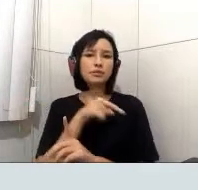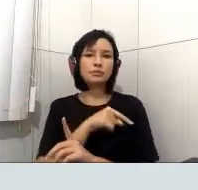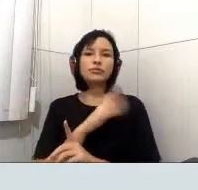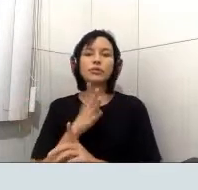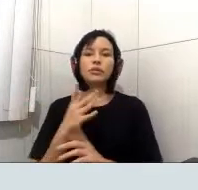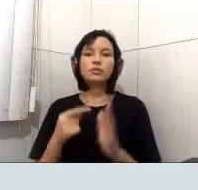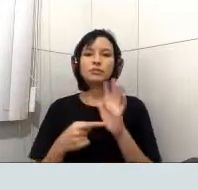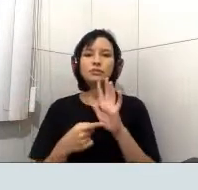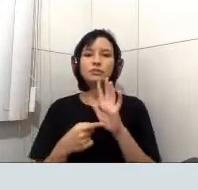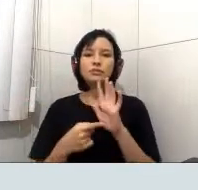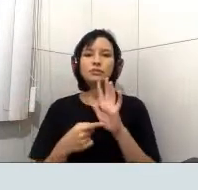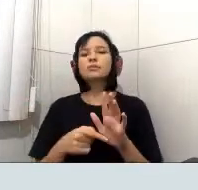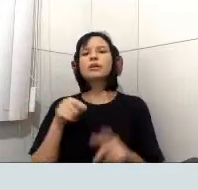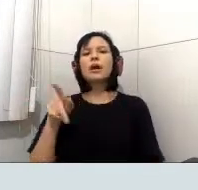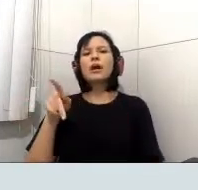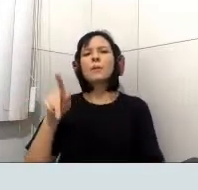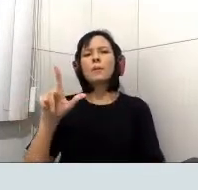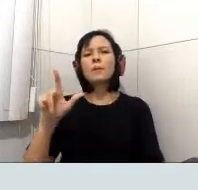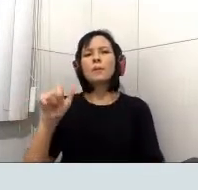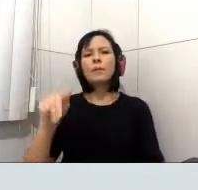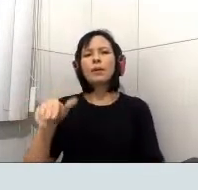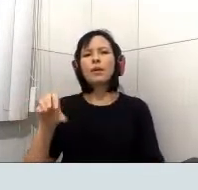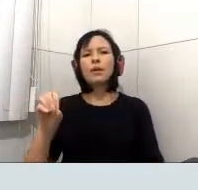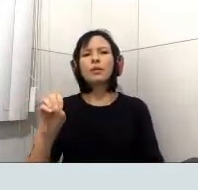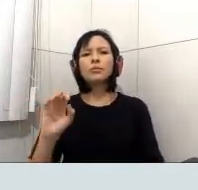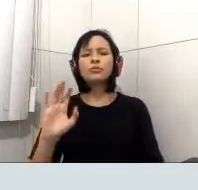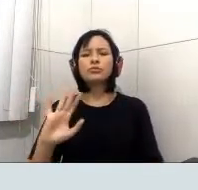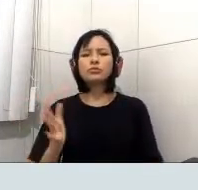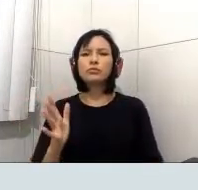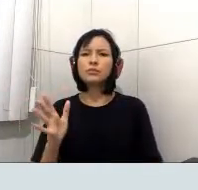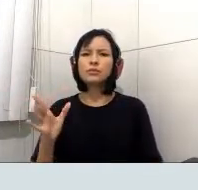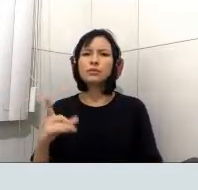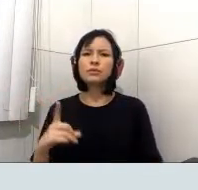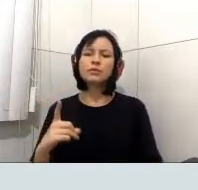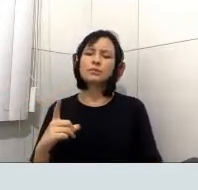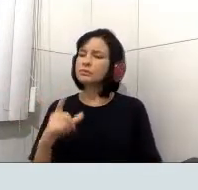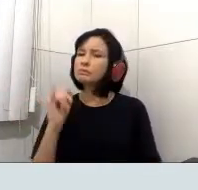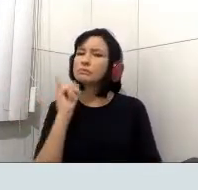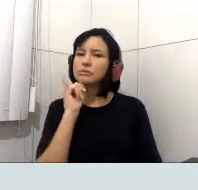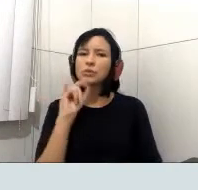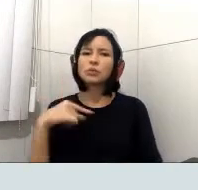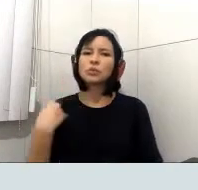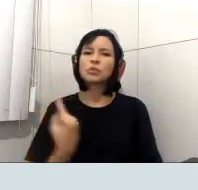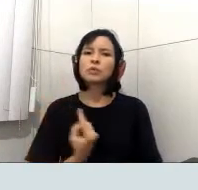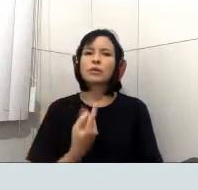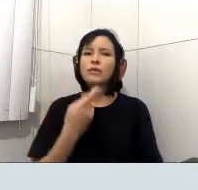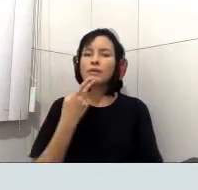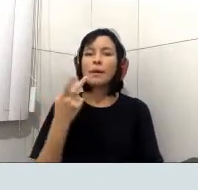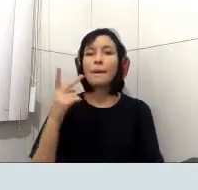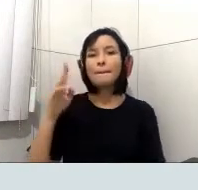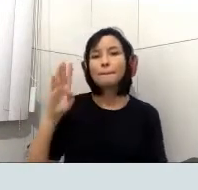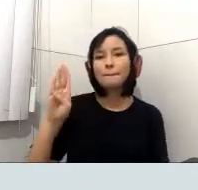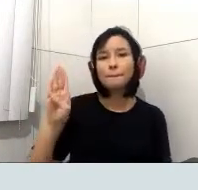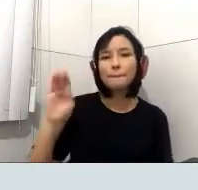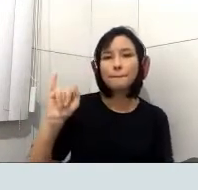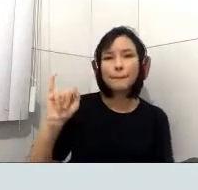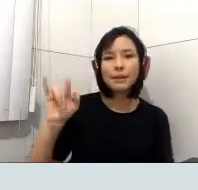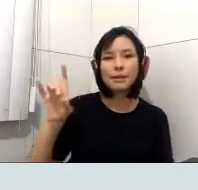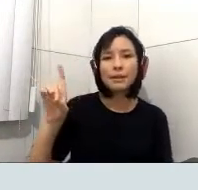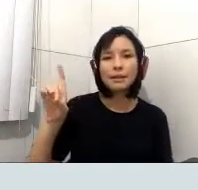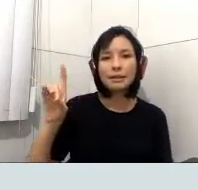o plano ele já é bidimensional. Quando nós estamos falando em bidimensional, nós